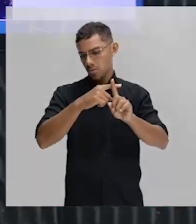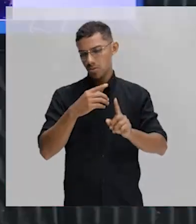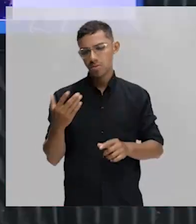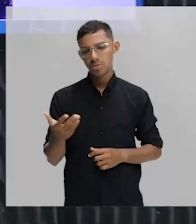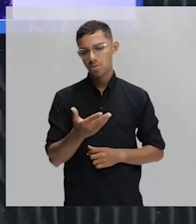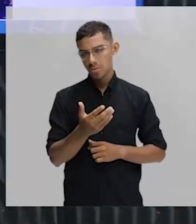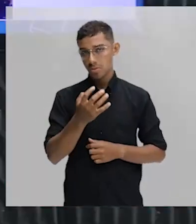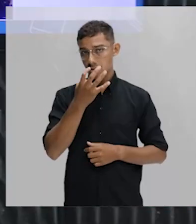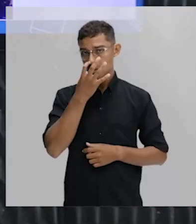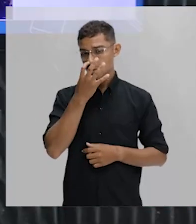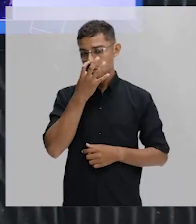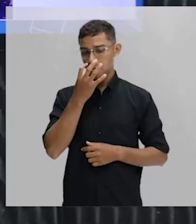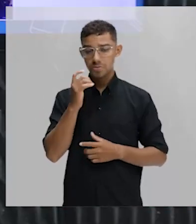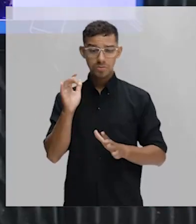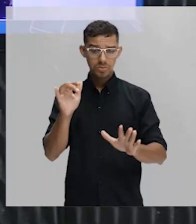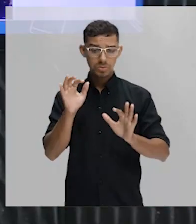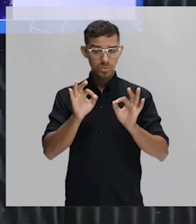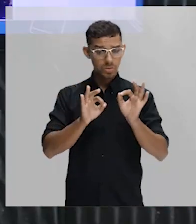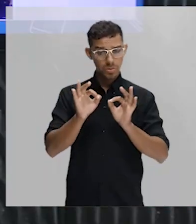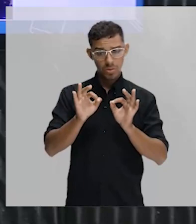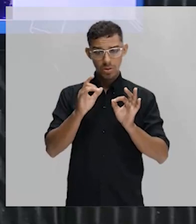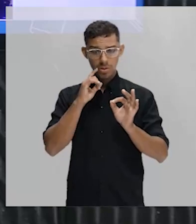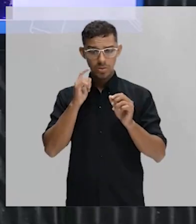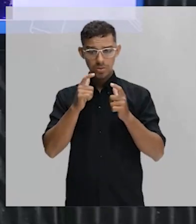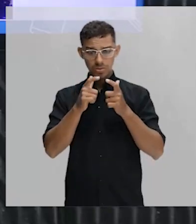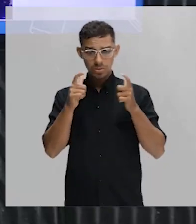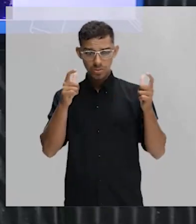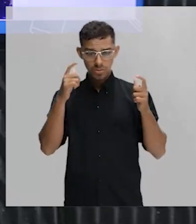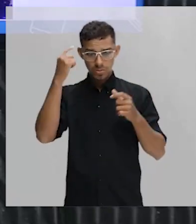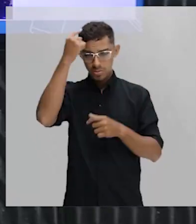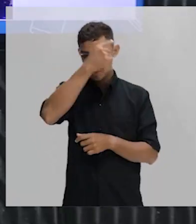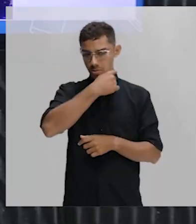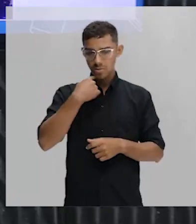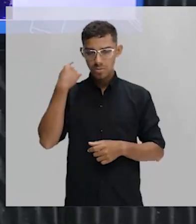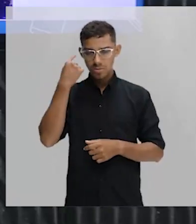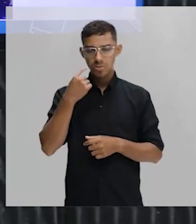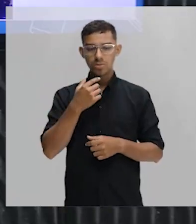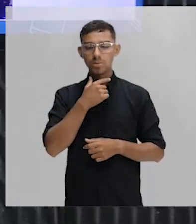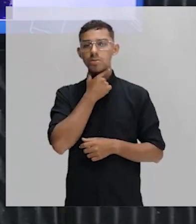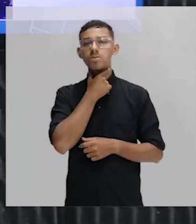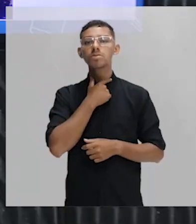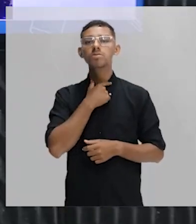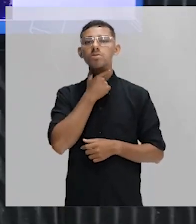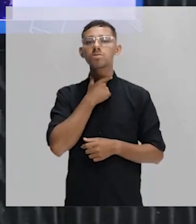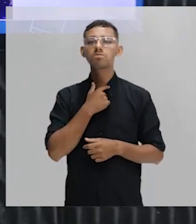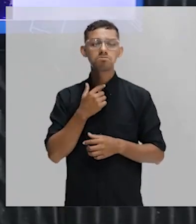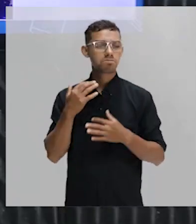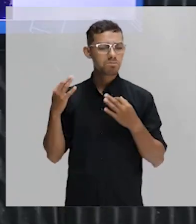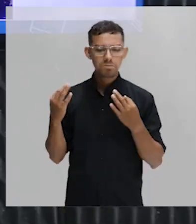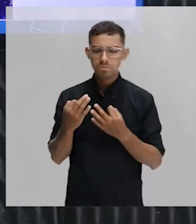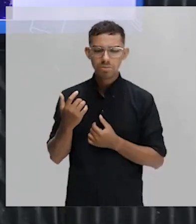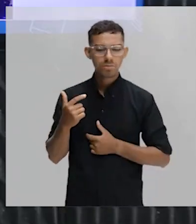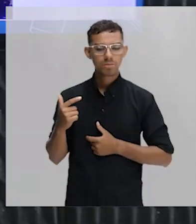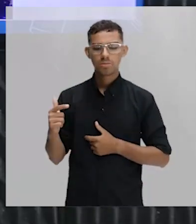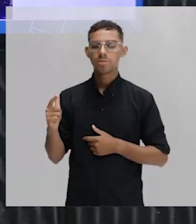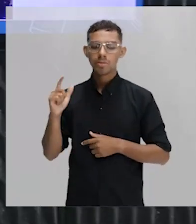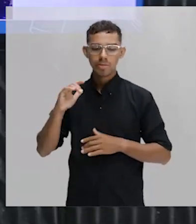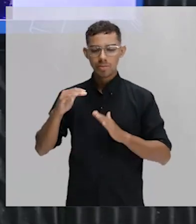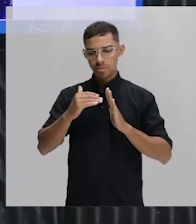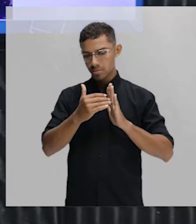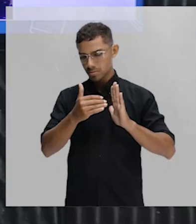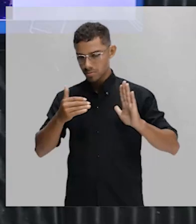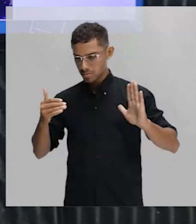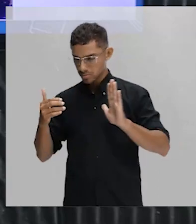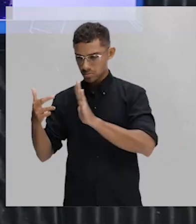há um aumento do tamanho da cabeça, do pescoço, a anatomia não é perfeita, mas ao mesmo tempo que foge do padrão